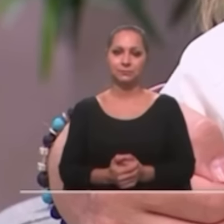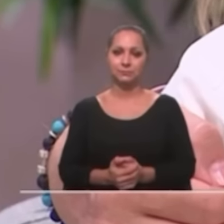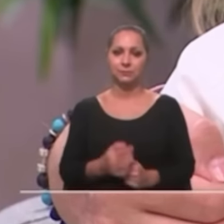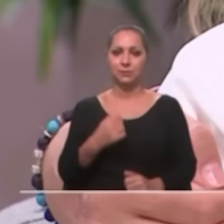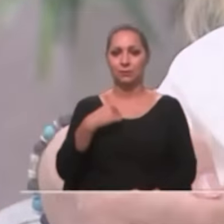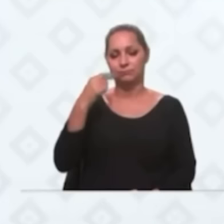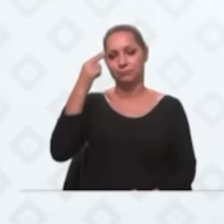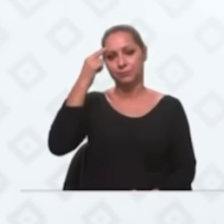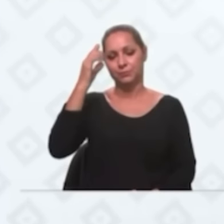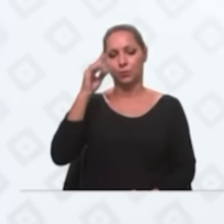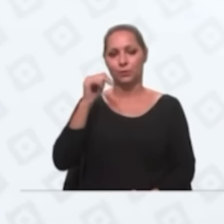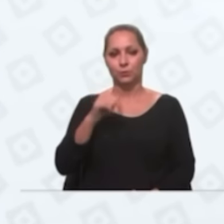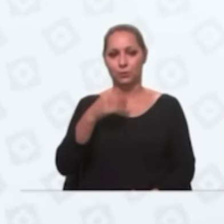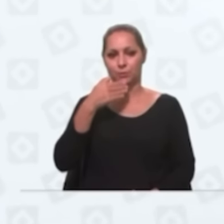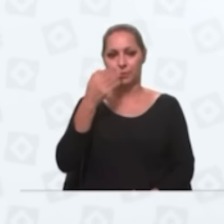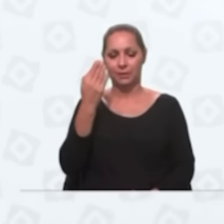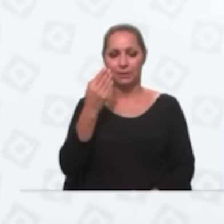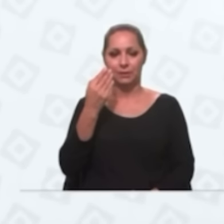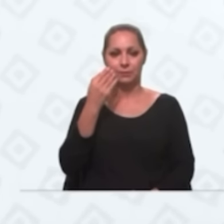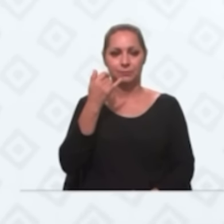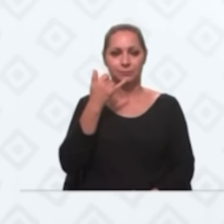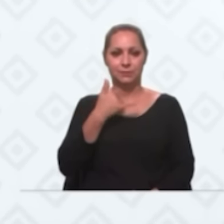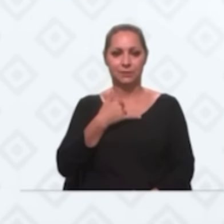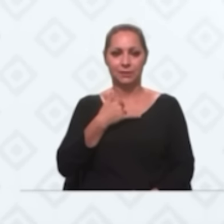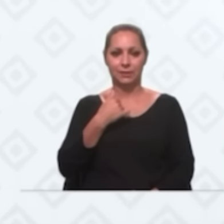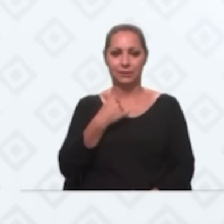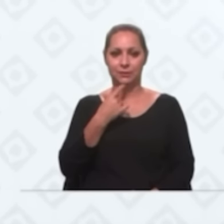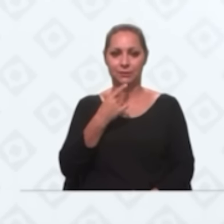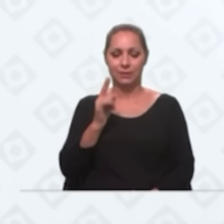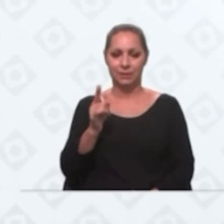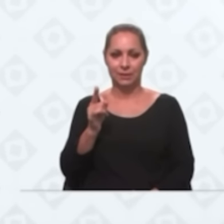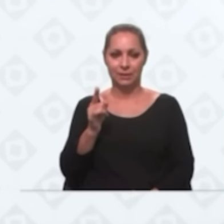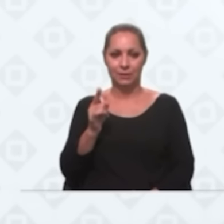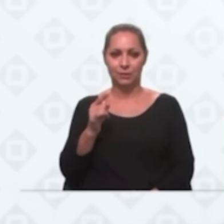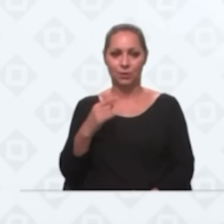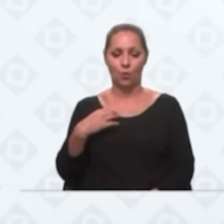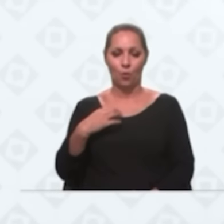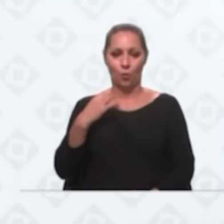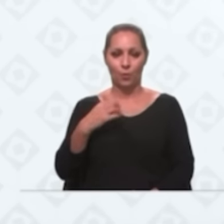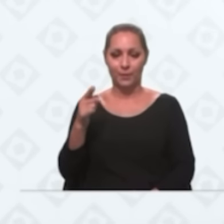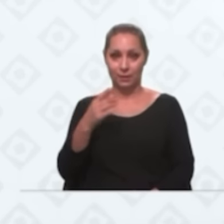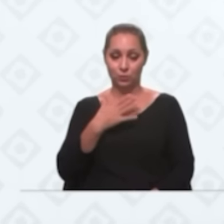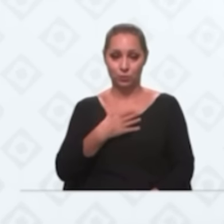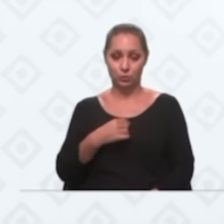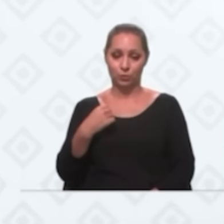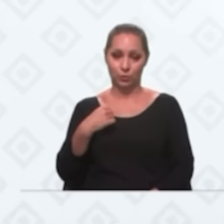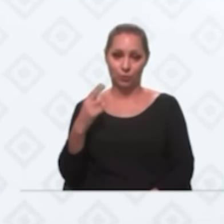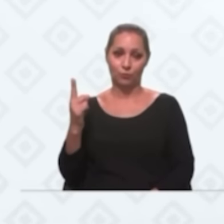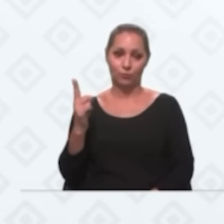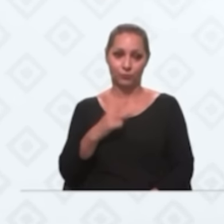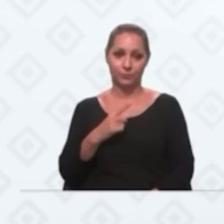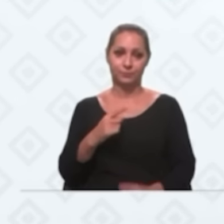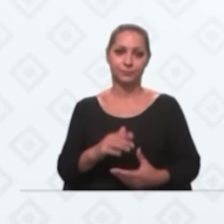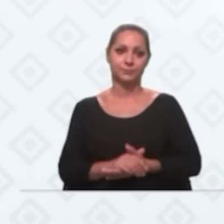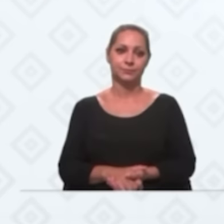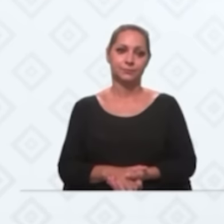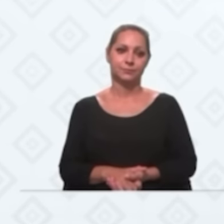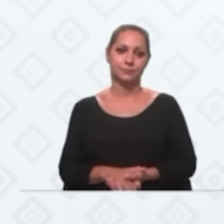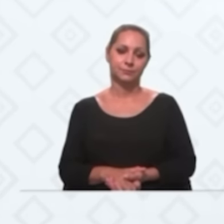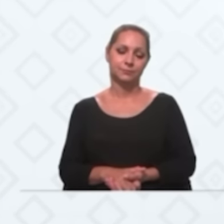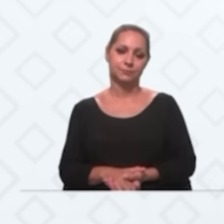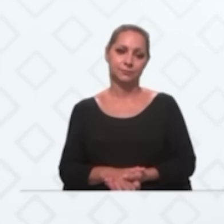pensei, quando me ligaram hoje de manhã, eu não tive tempo para nem. Eu vou com a roupa com que ele gostou, vou vesti-lo. Fez-me bem, bem